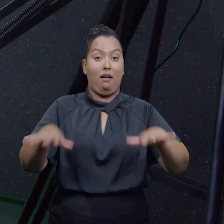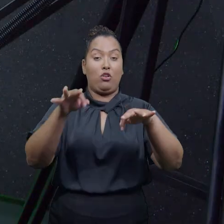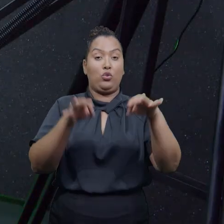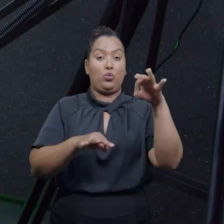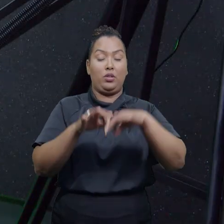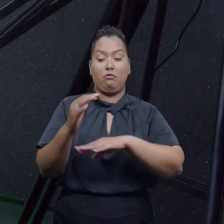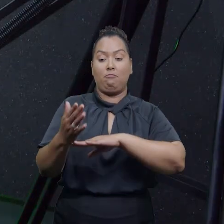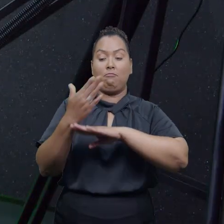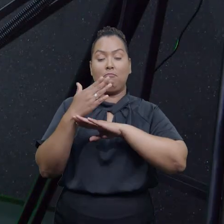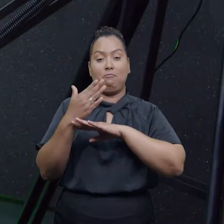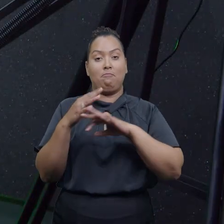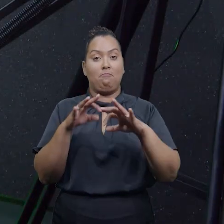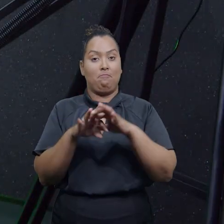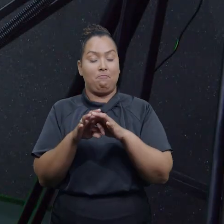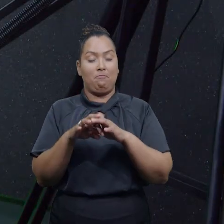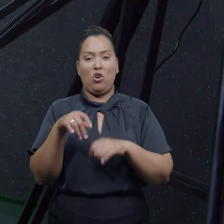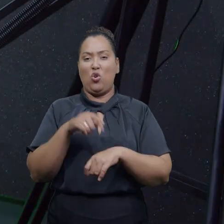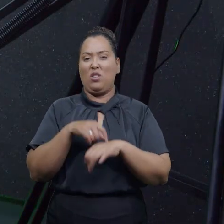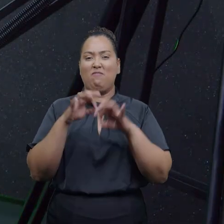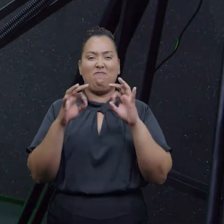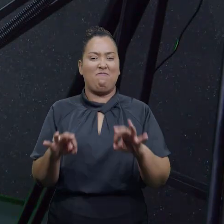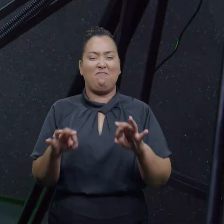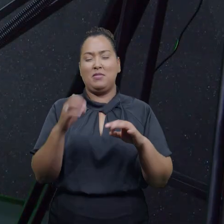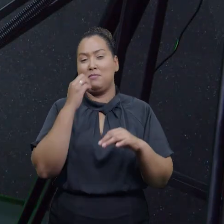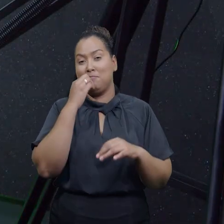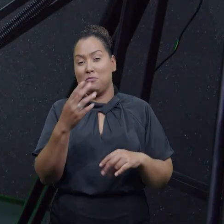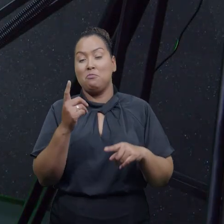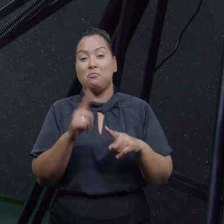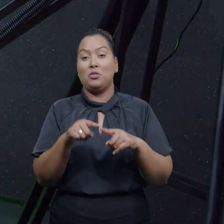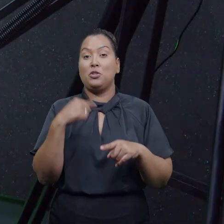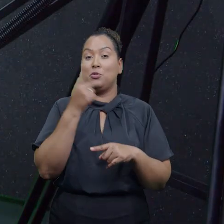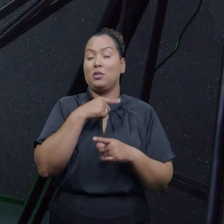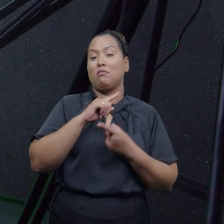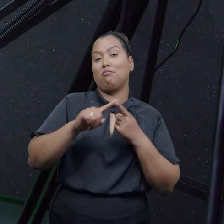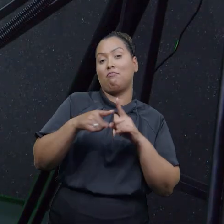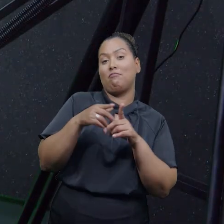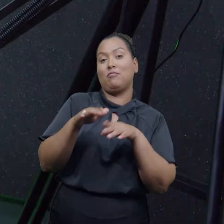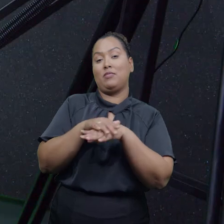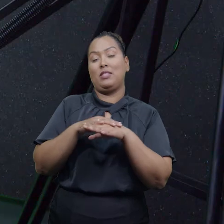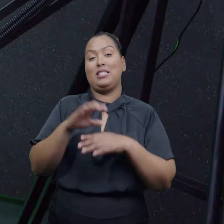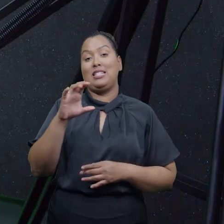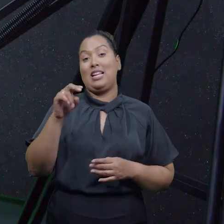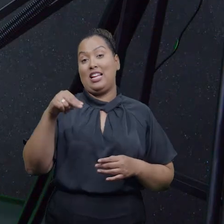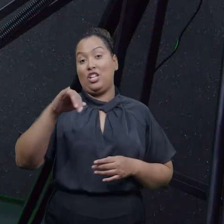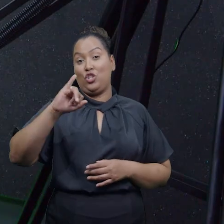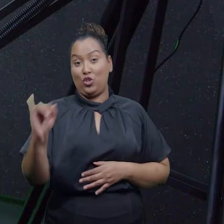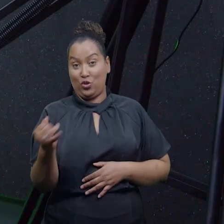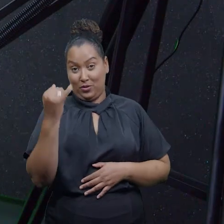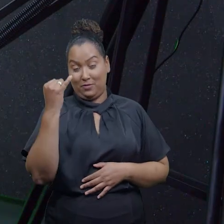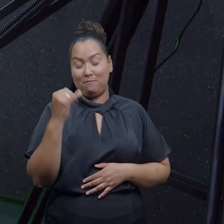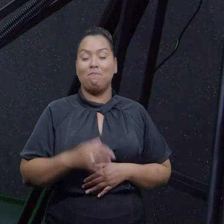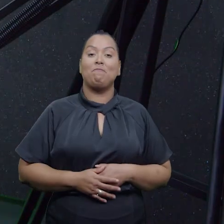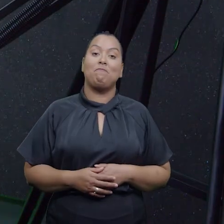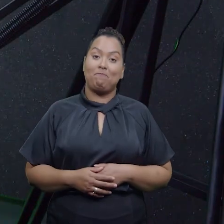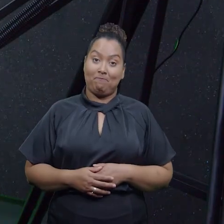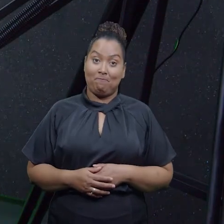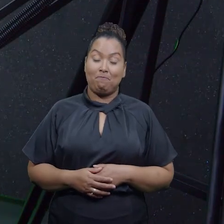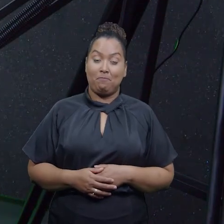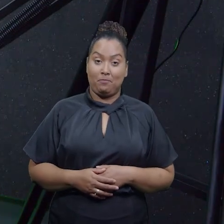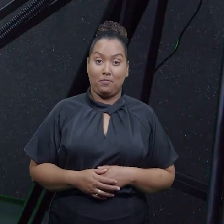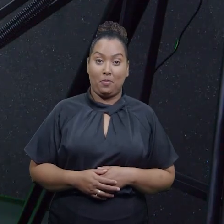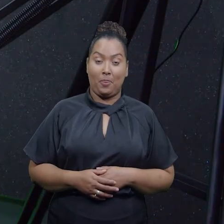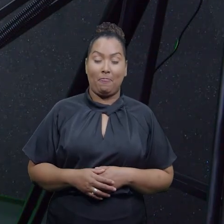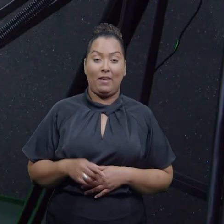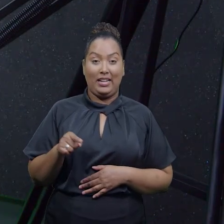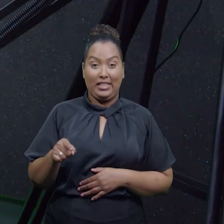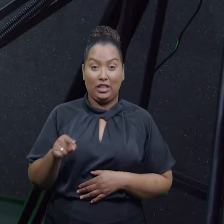Judiciário, que veio em boa hora, por meio de uma articulação forte também do CNJ. Então, eu penso que